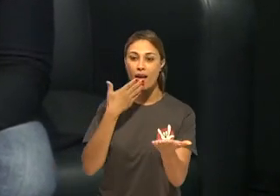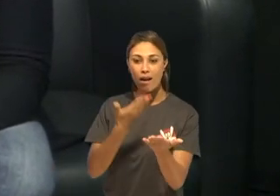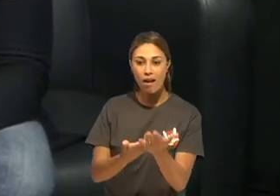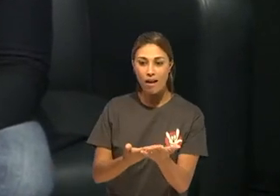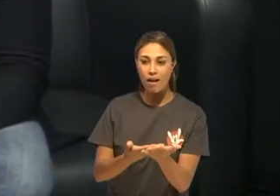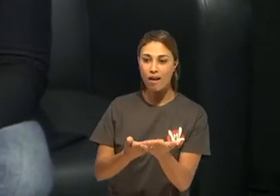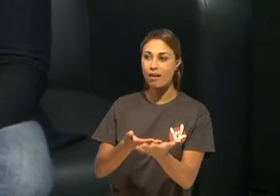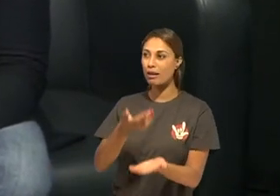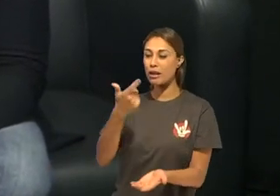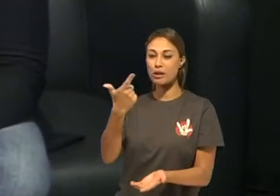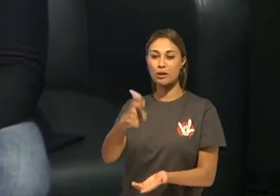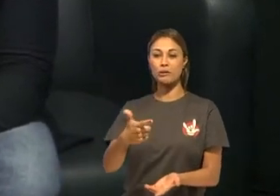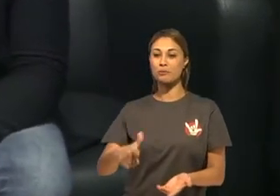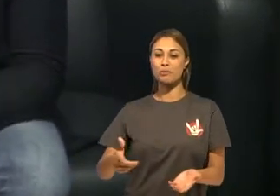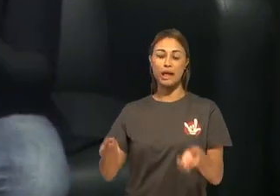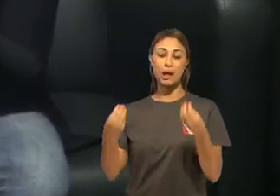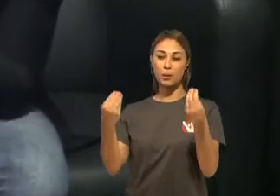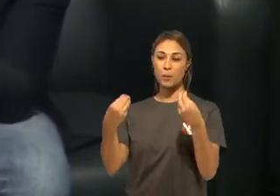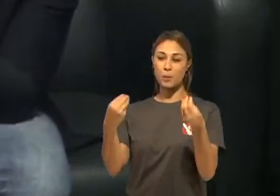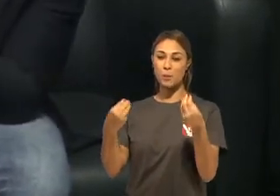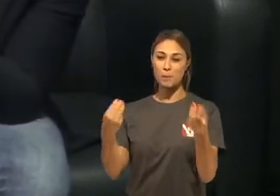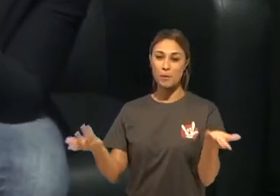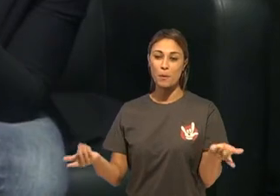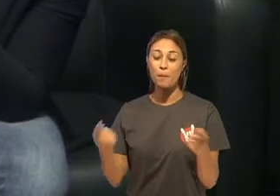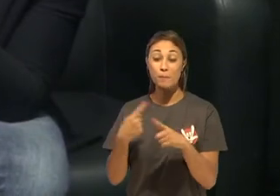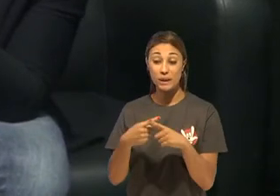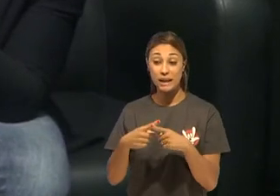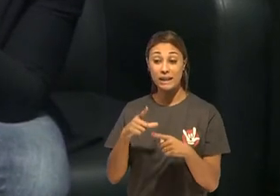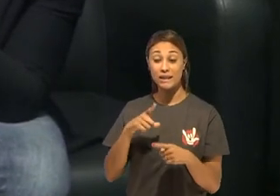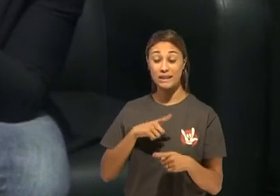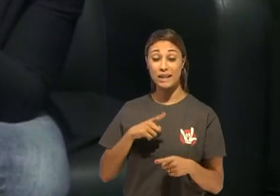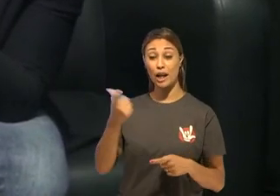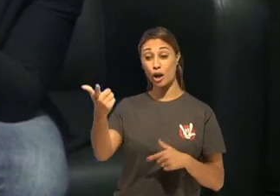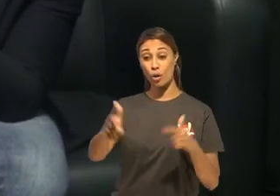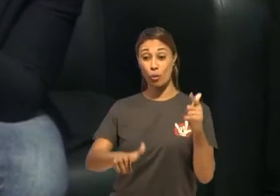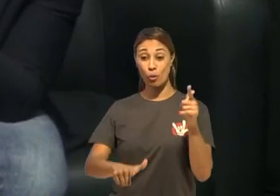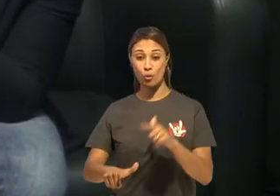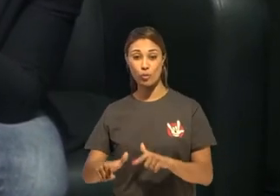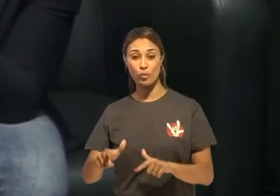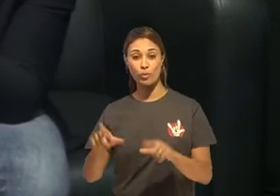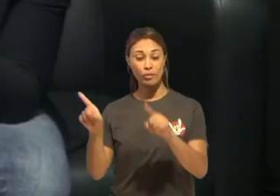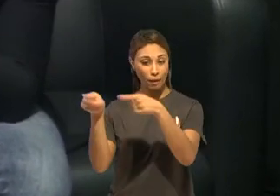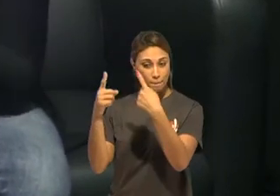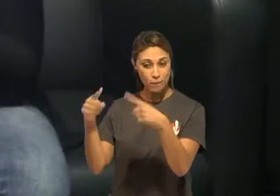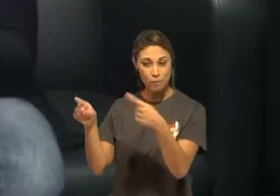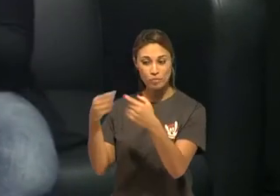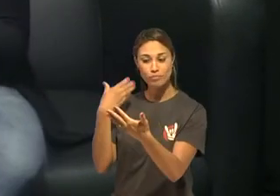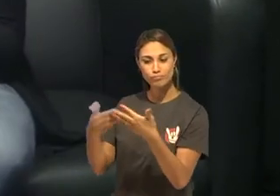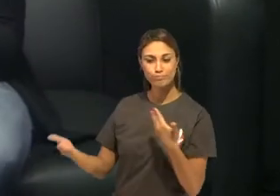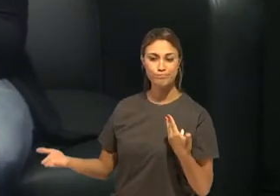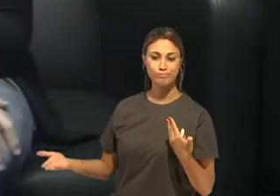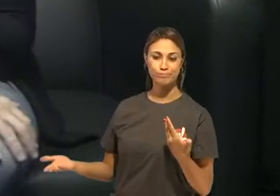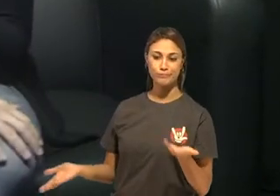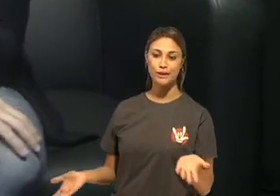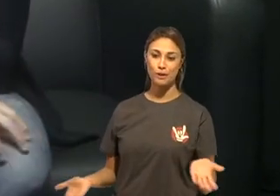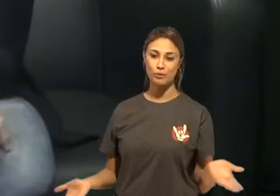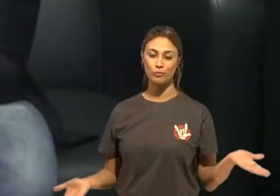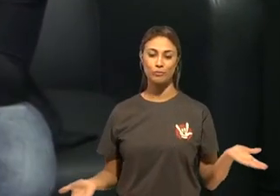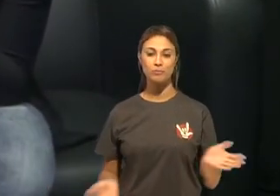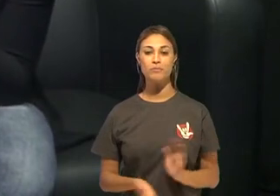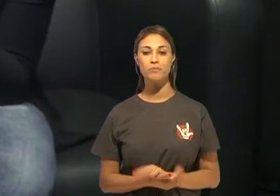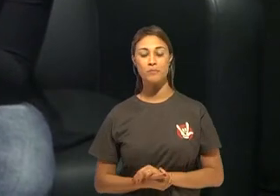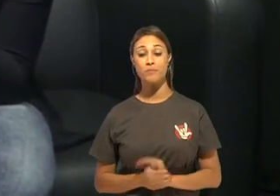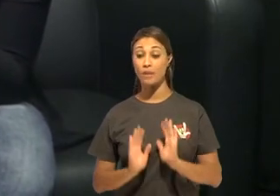inédito. Incrível. E aí, quem foi? Ah, já compartilhou. O resultado está compartilhado